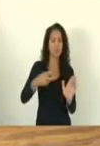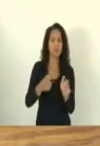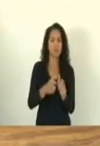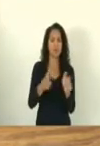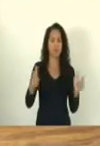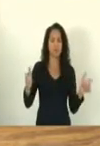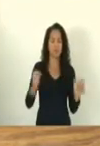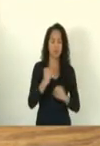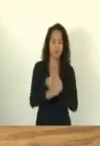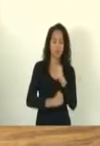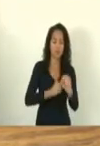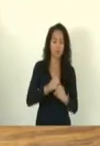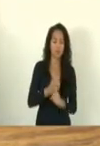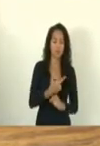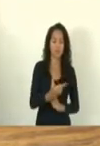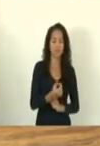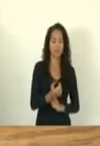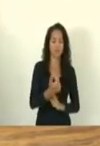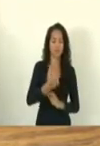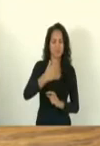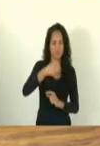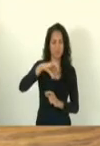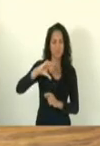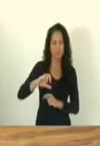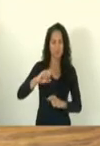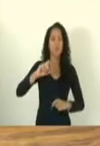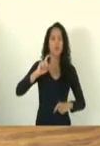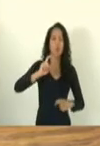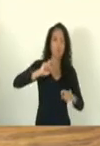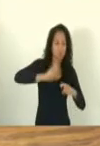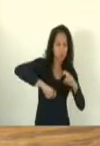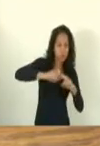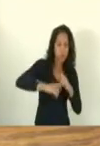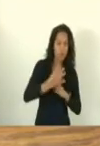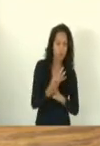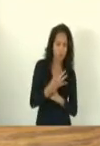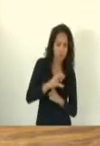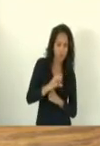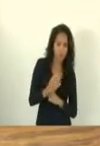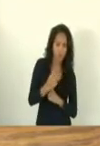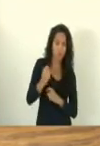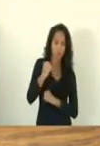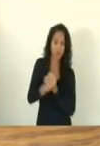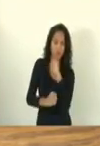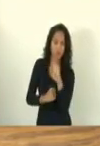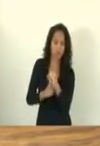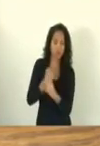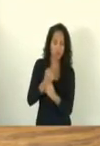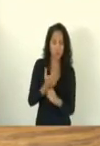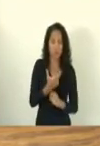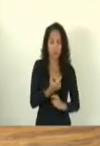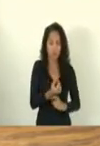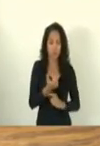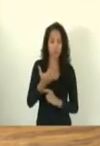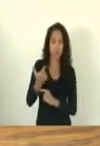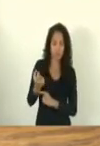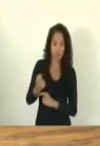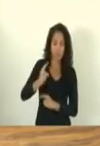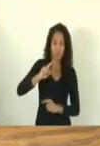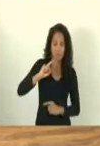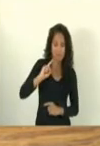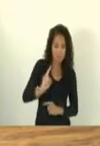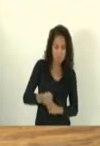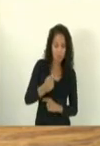2019 foram 491 estupros. Já em 2020, essa quantidade saltou para 1